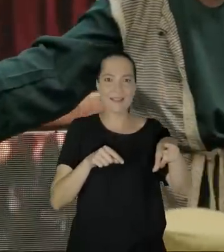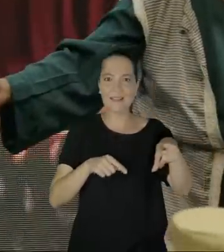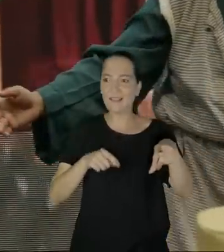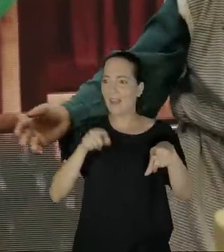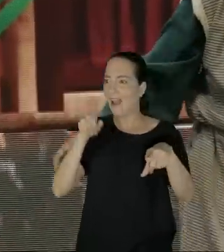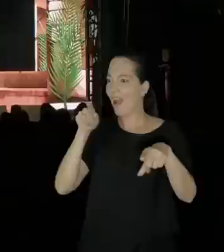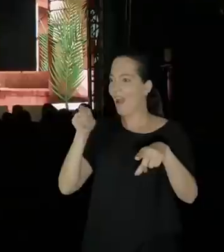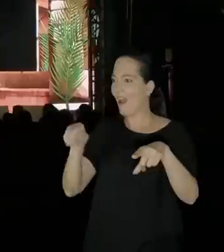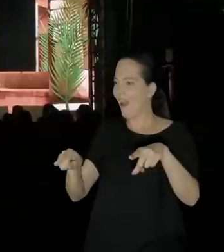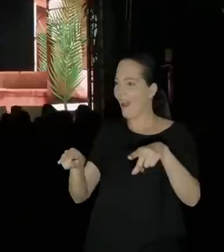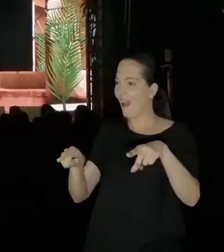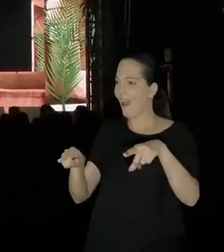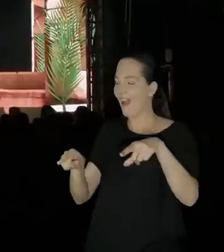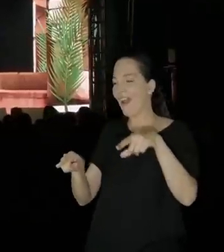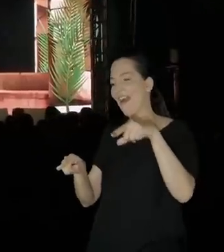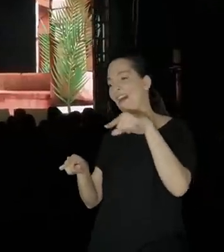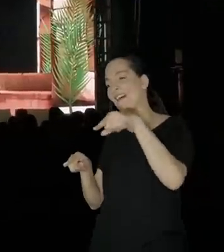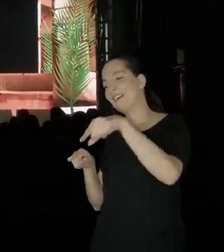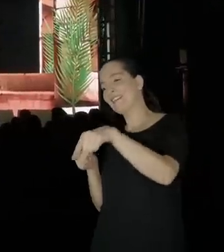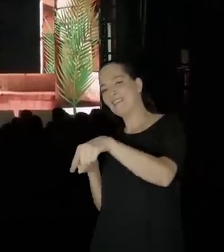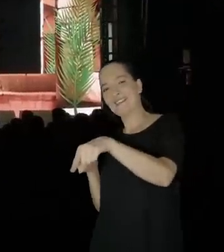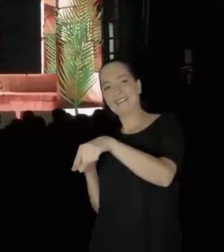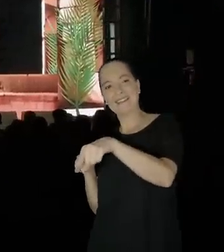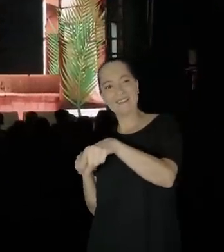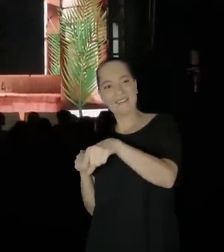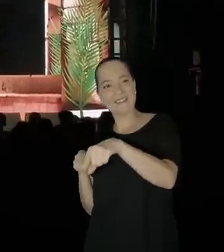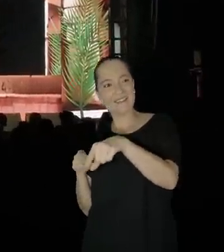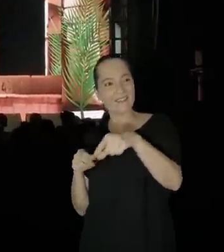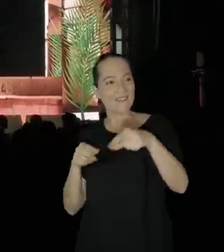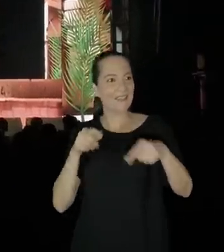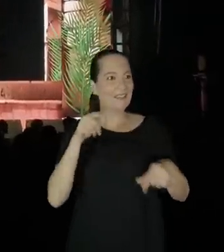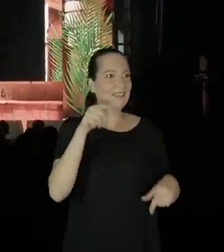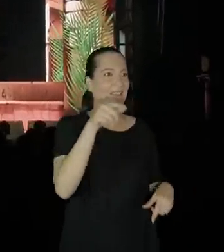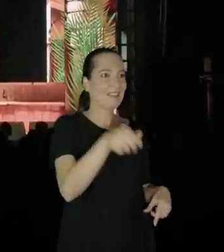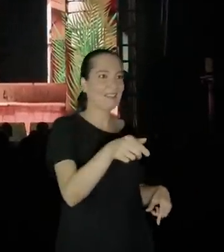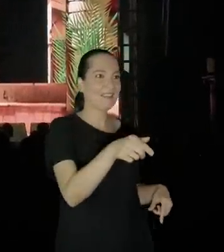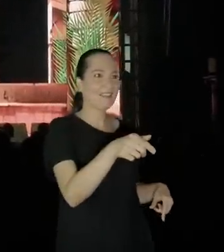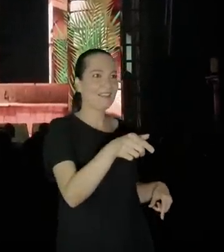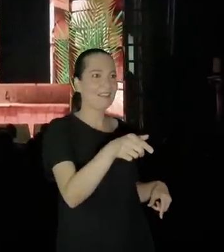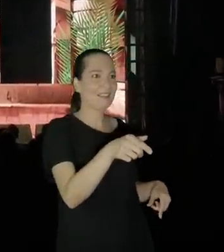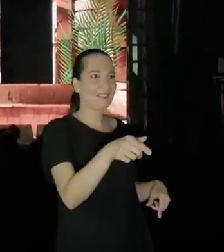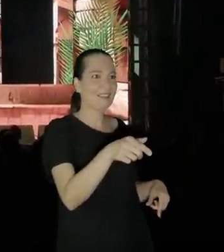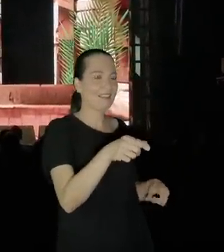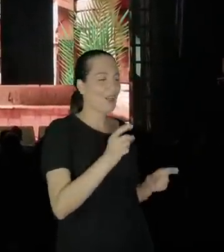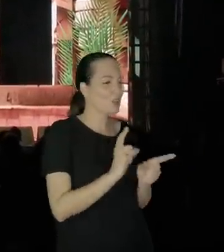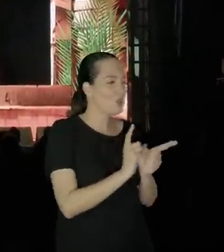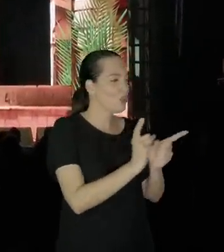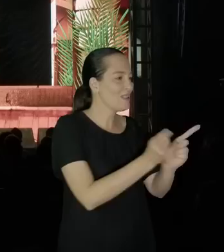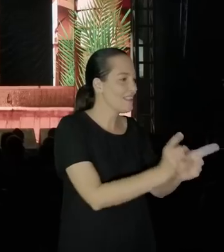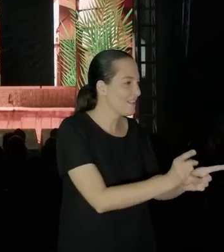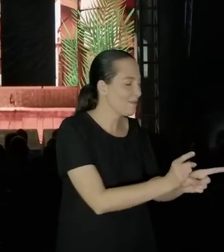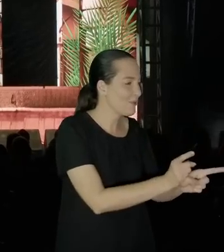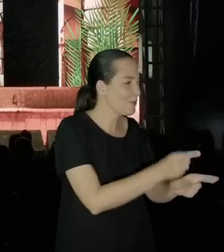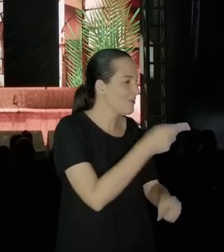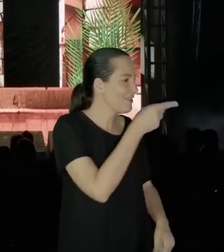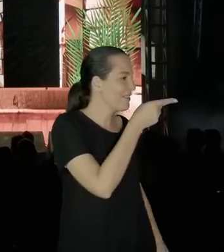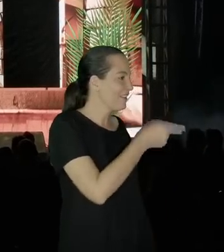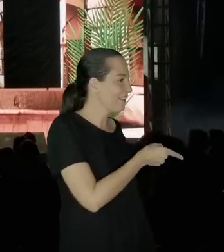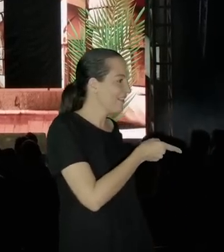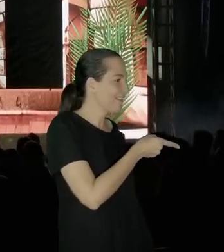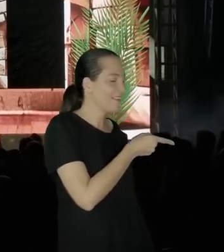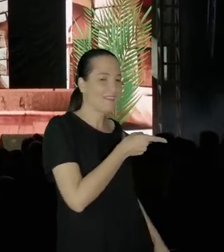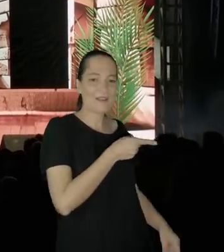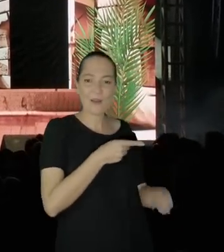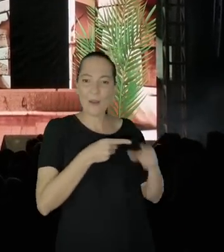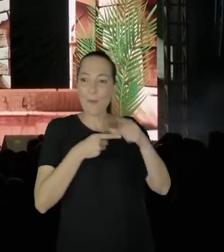Tiago, Felipe, Bartolomeu e Tomé, Tadeu,